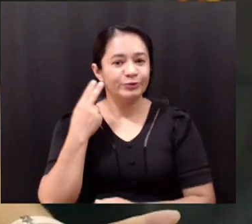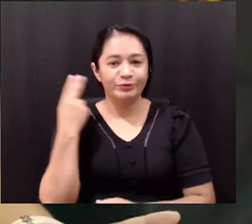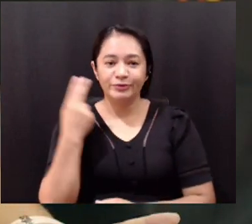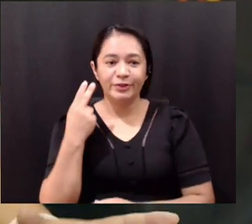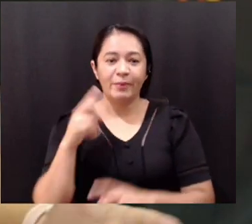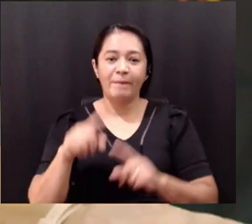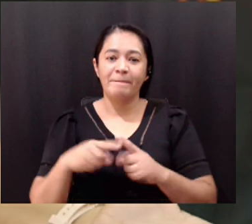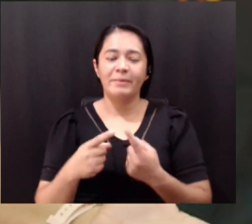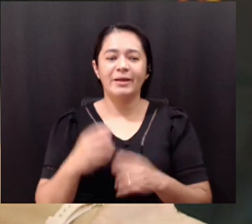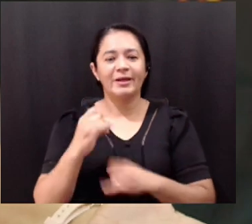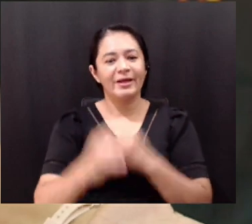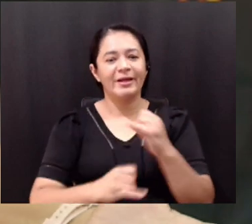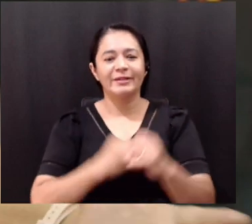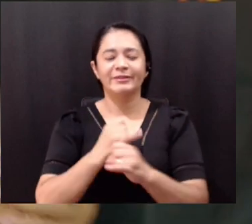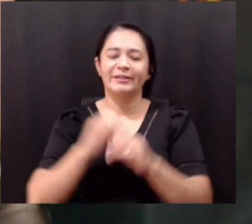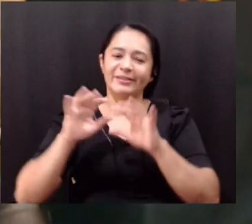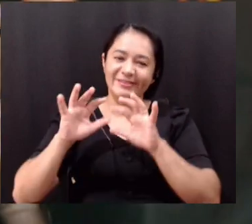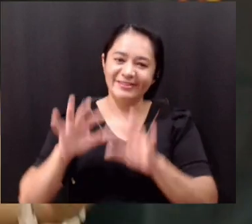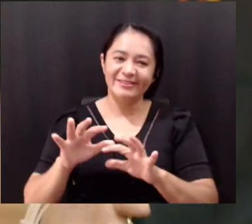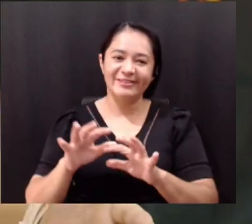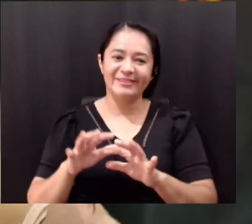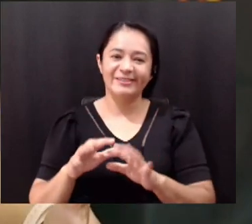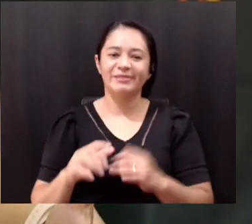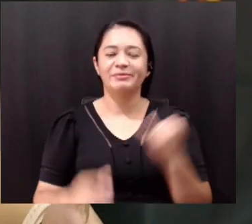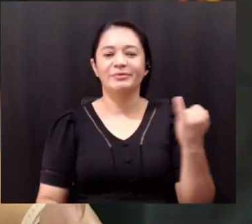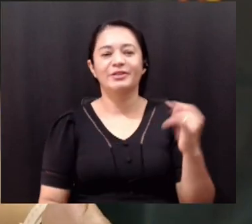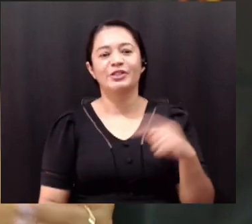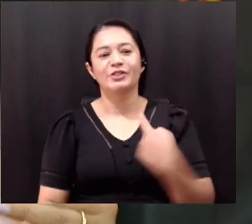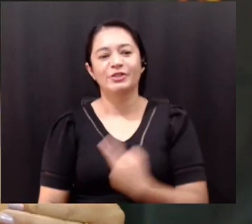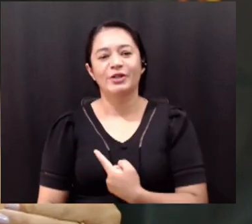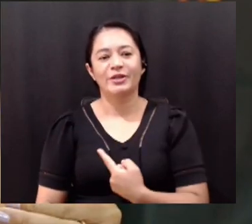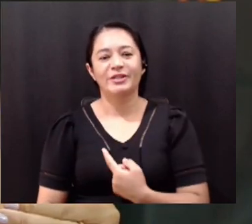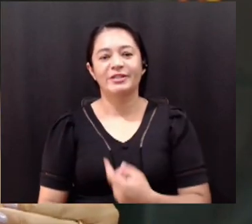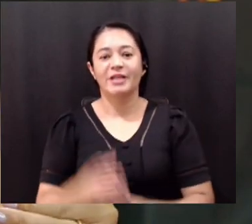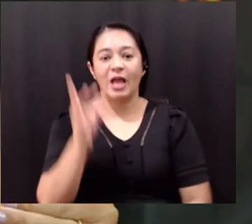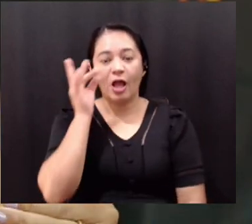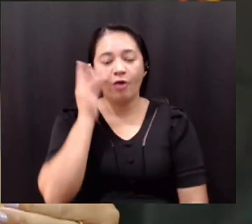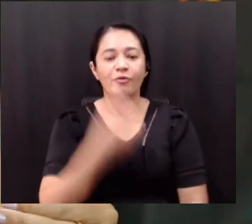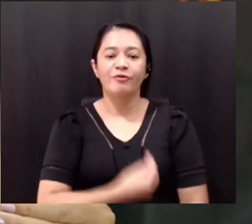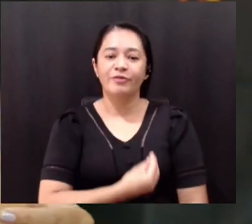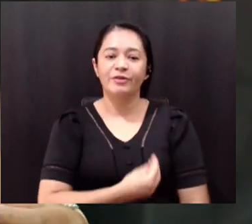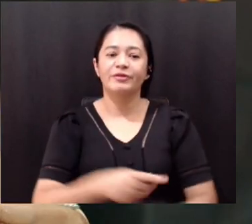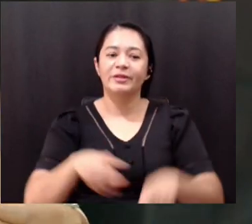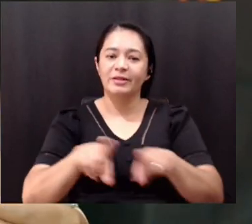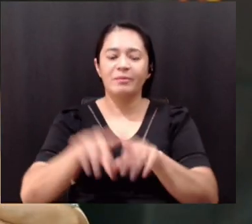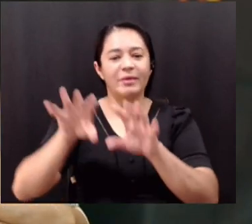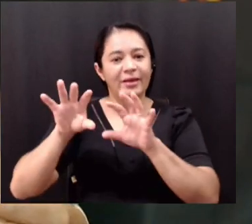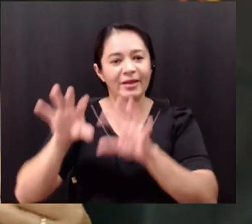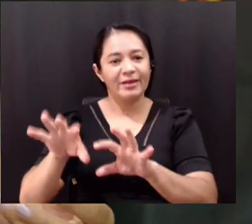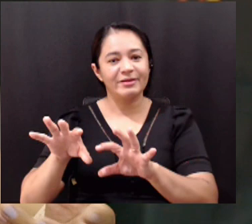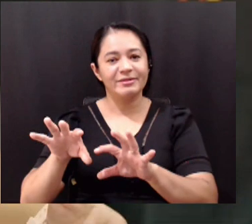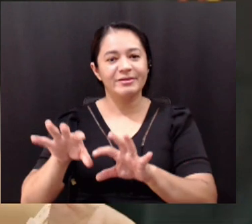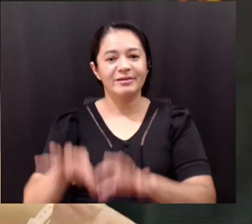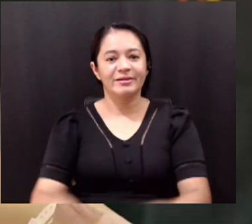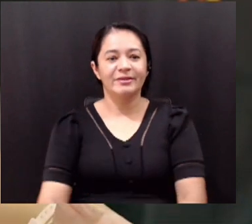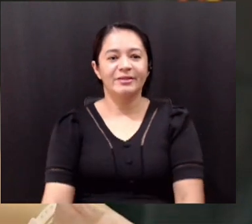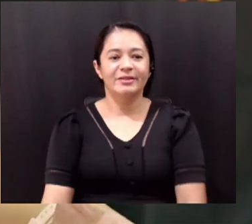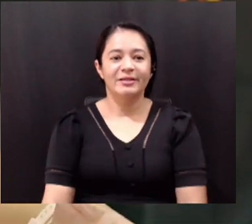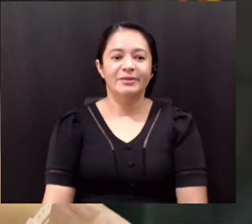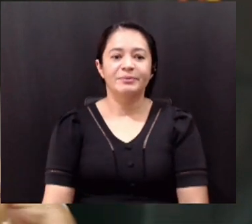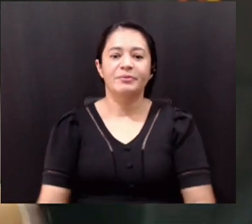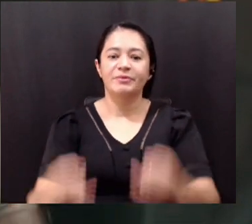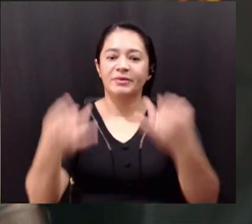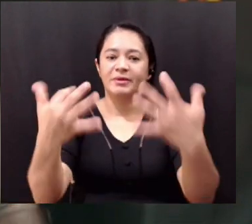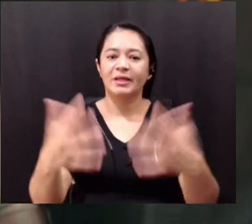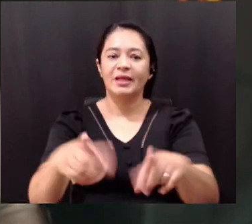assim mesmo, é importante a gente ressaltar aqui ao vivo também é assim, e ressaltar também a